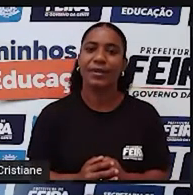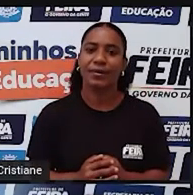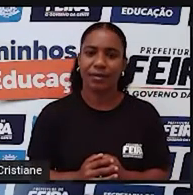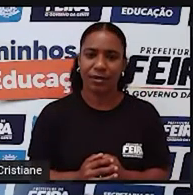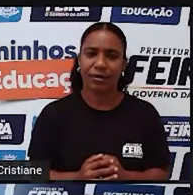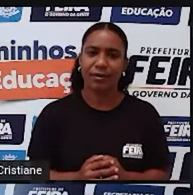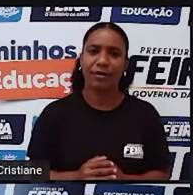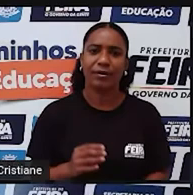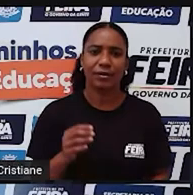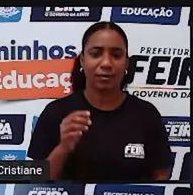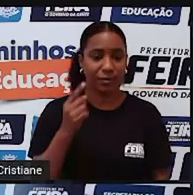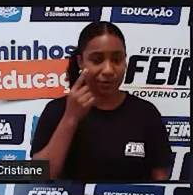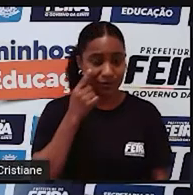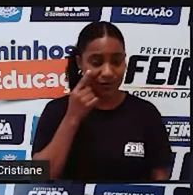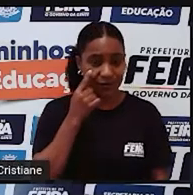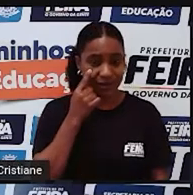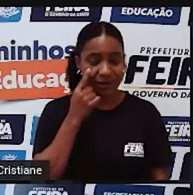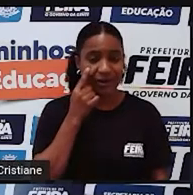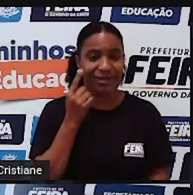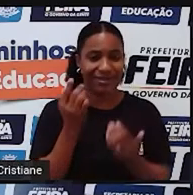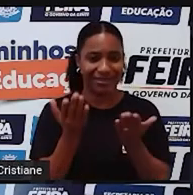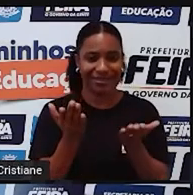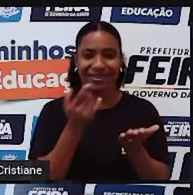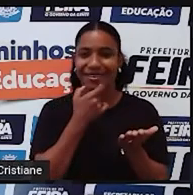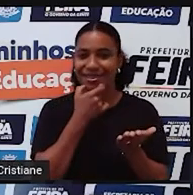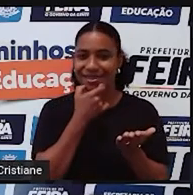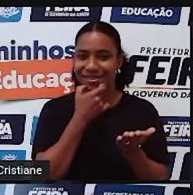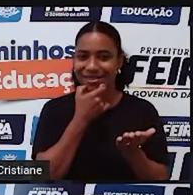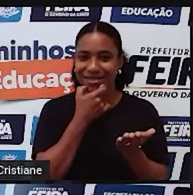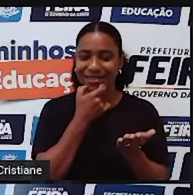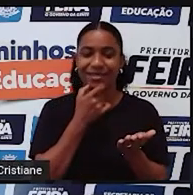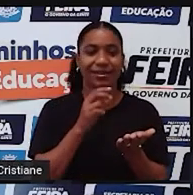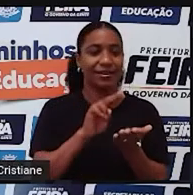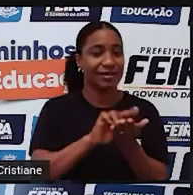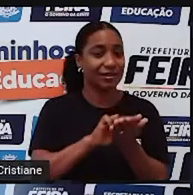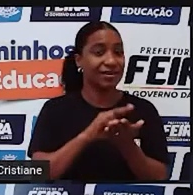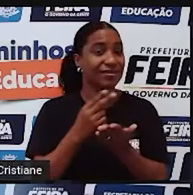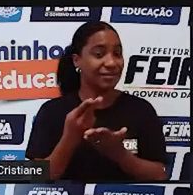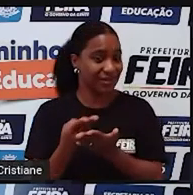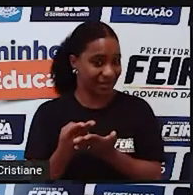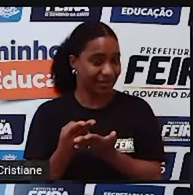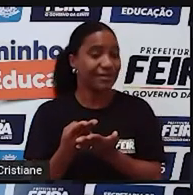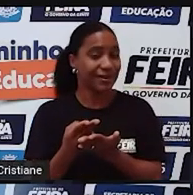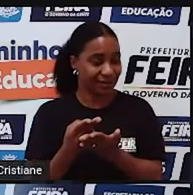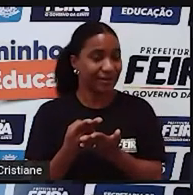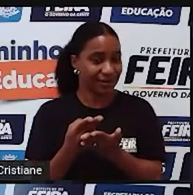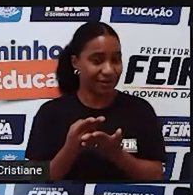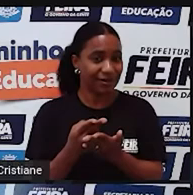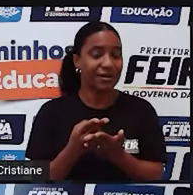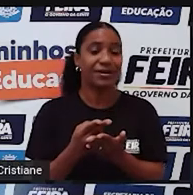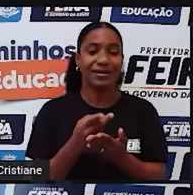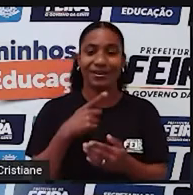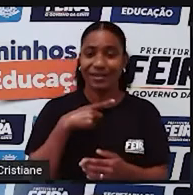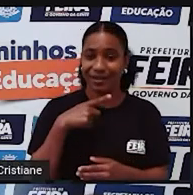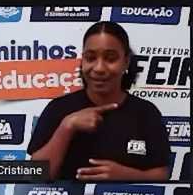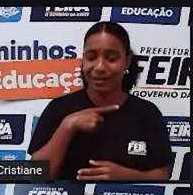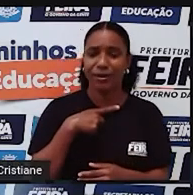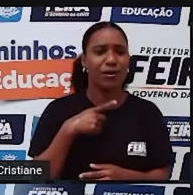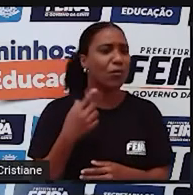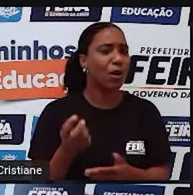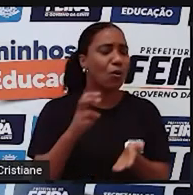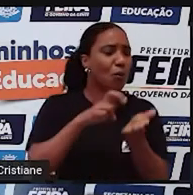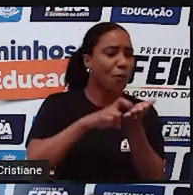Morning, afternoon, even e night. Então, nós temos aqui as partes do dia, né? As 24 horas